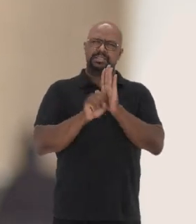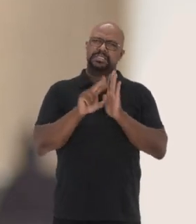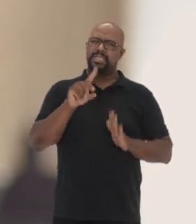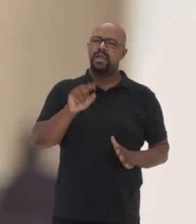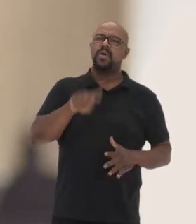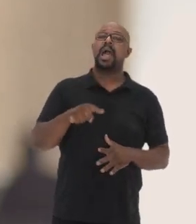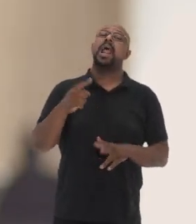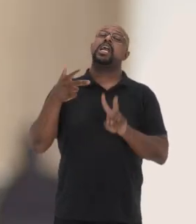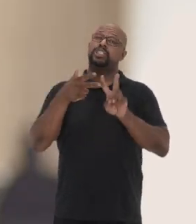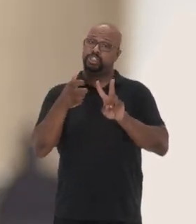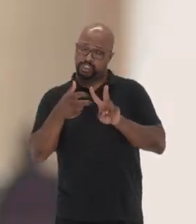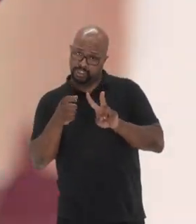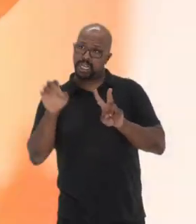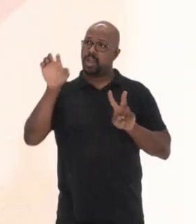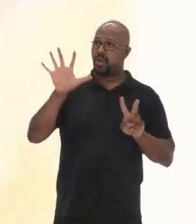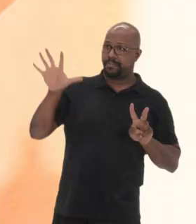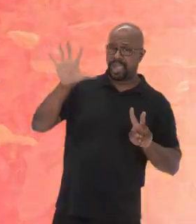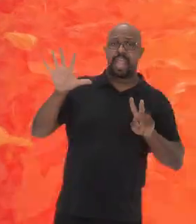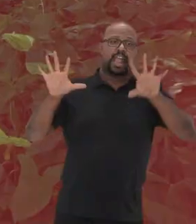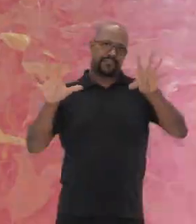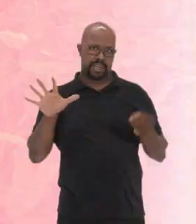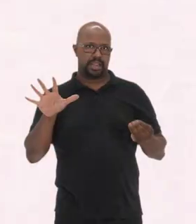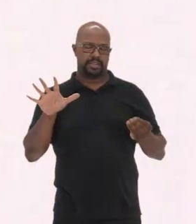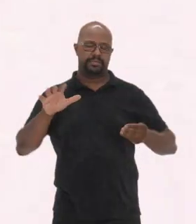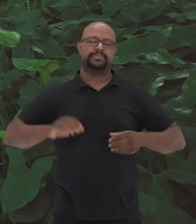indígena europeia e africana